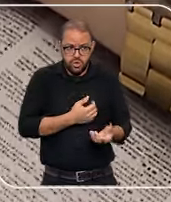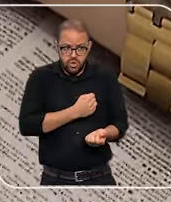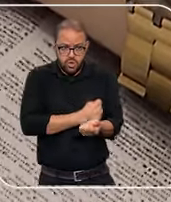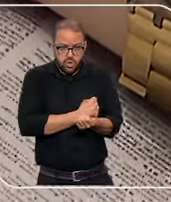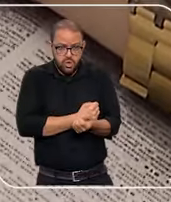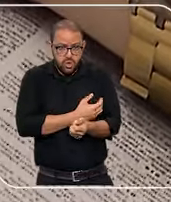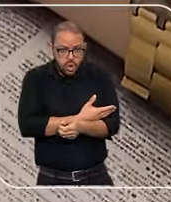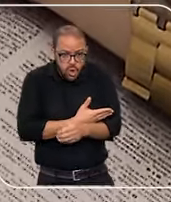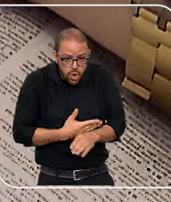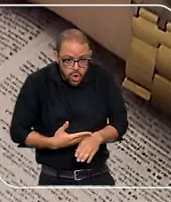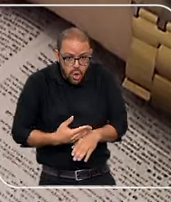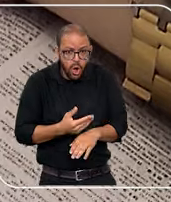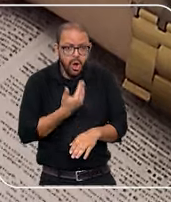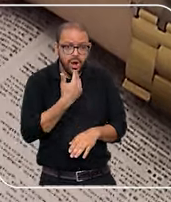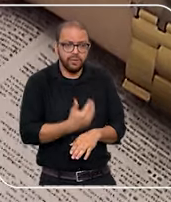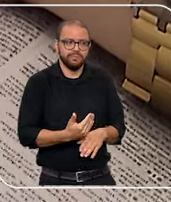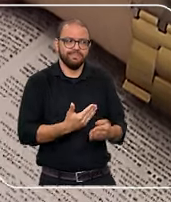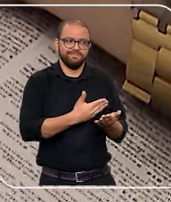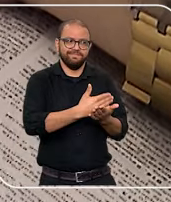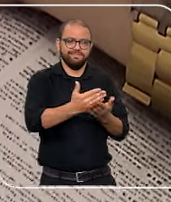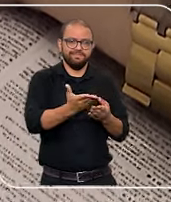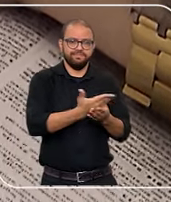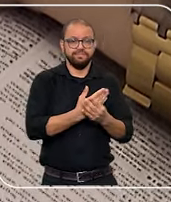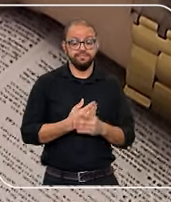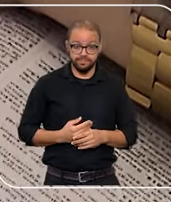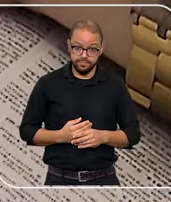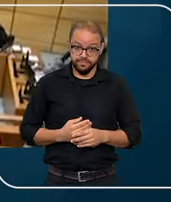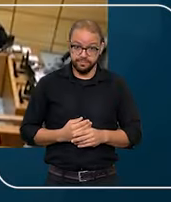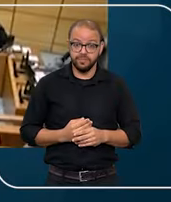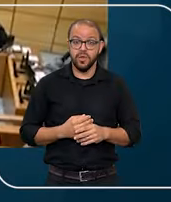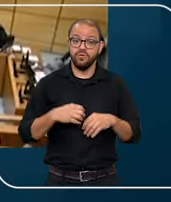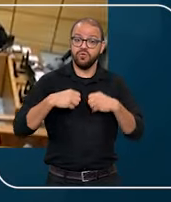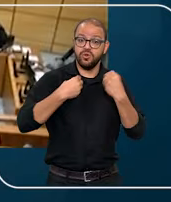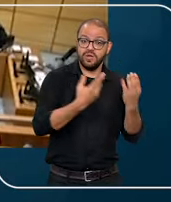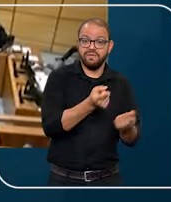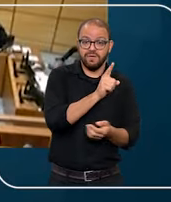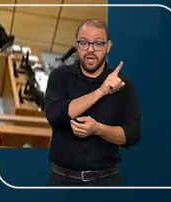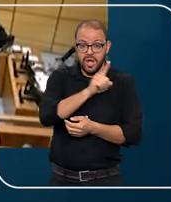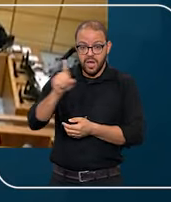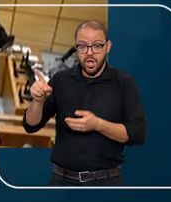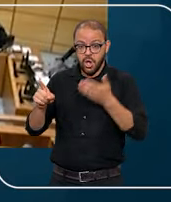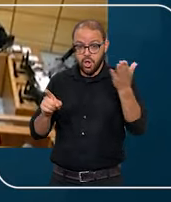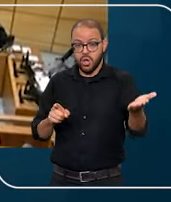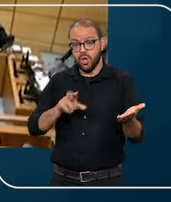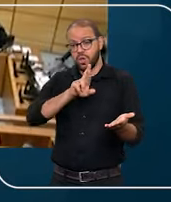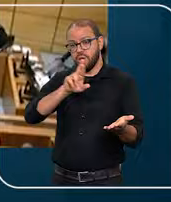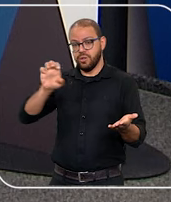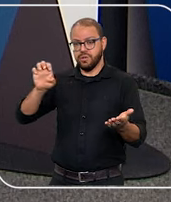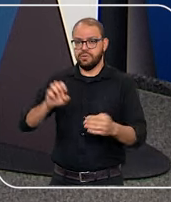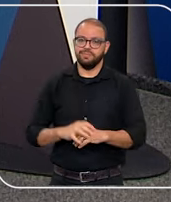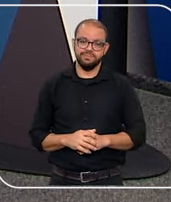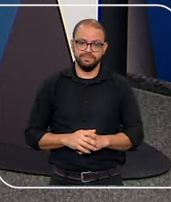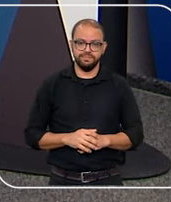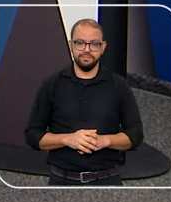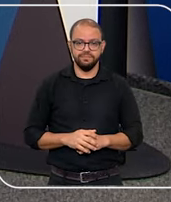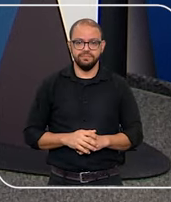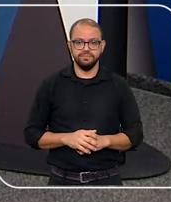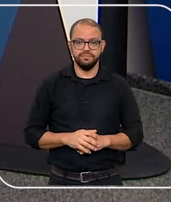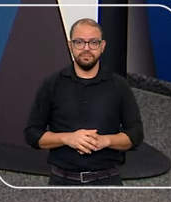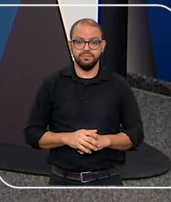suscitou o vício na primeira oportunidade de manifestação no processo. Com isso, foi negado o provimento ao recurso